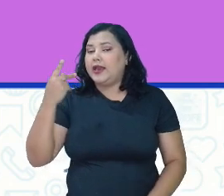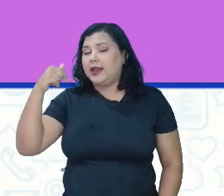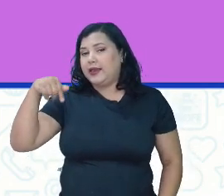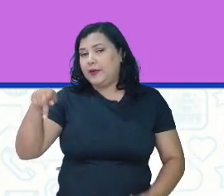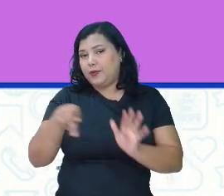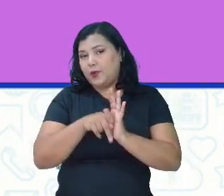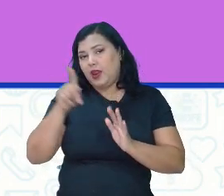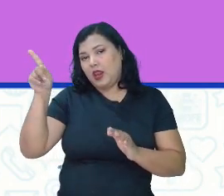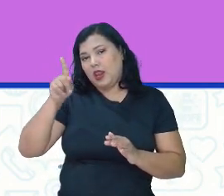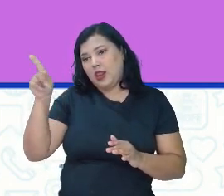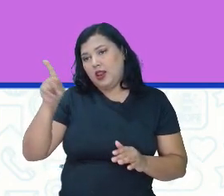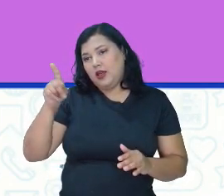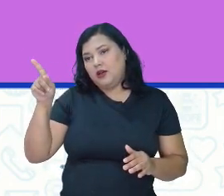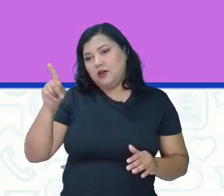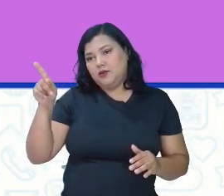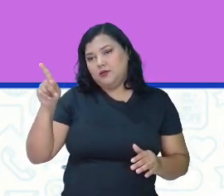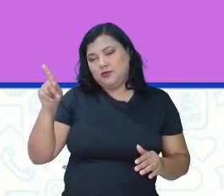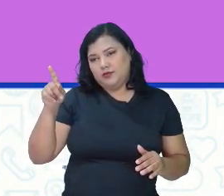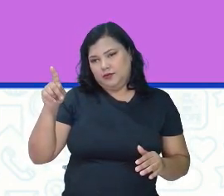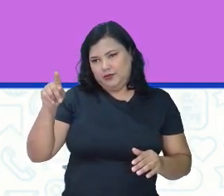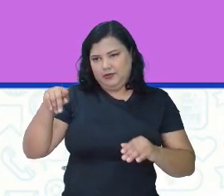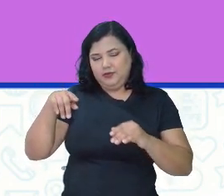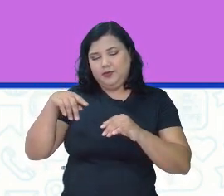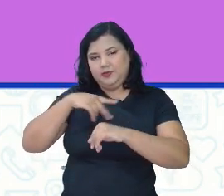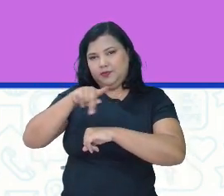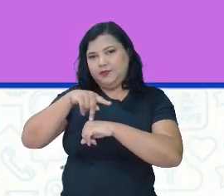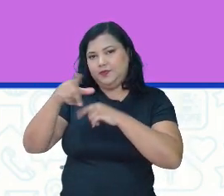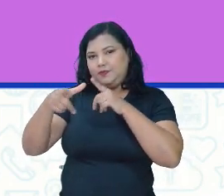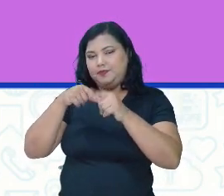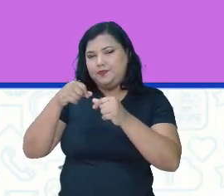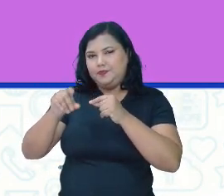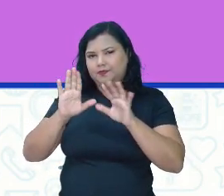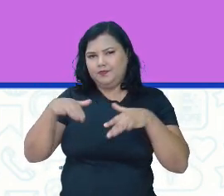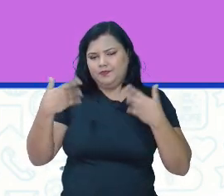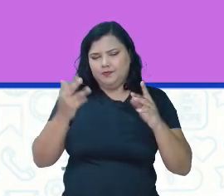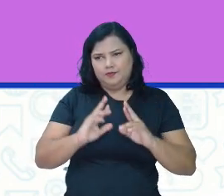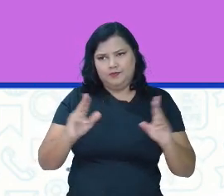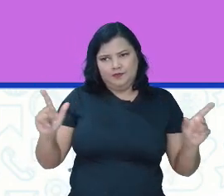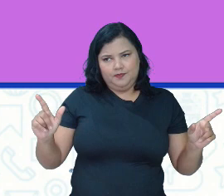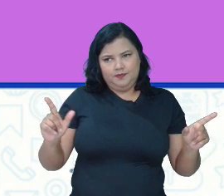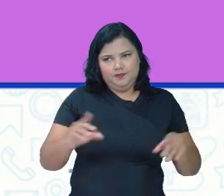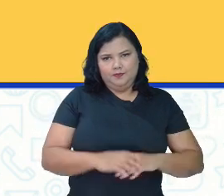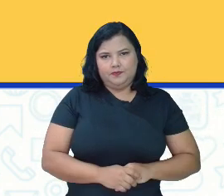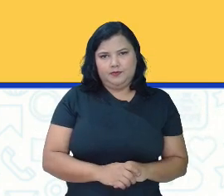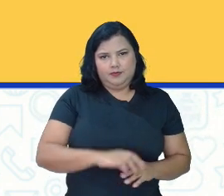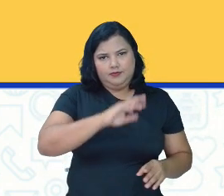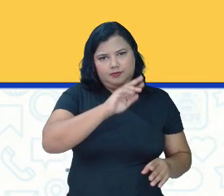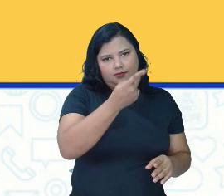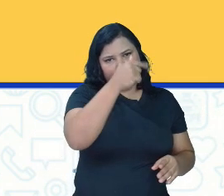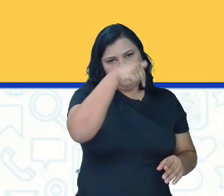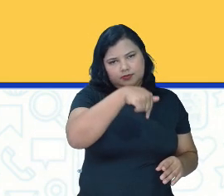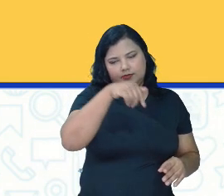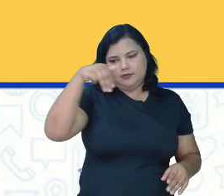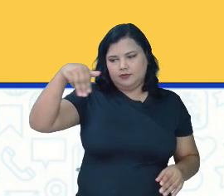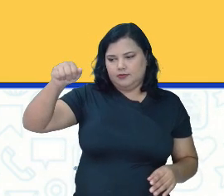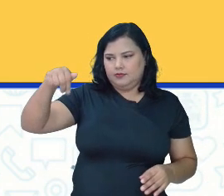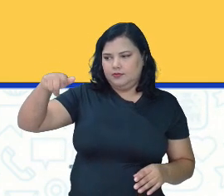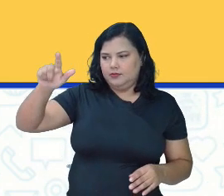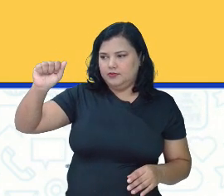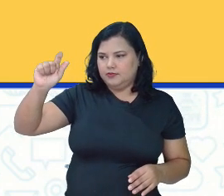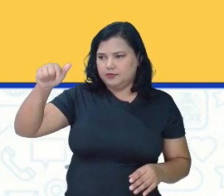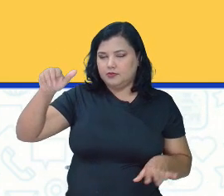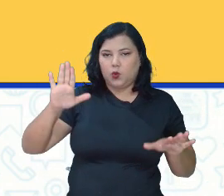ver? Vamos rever as diferenças entre HQ e mangá.